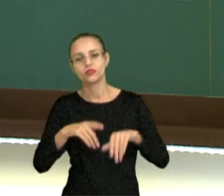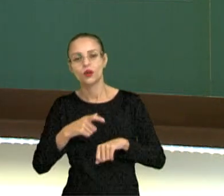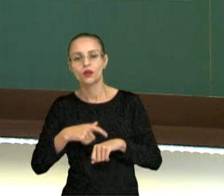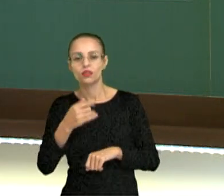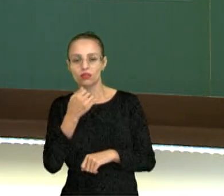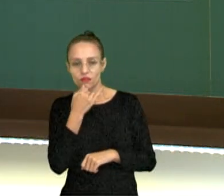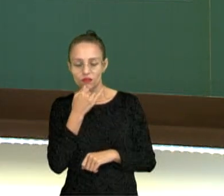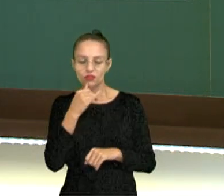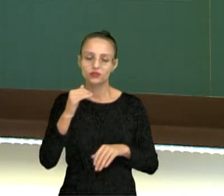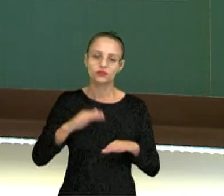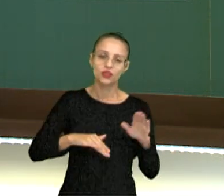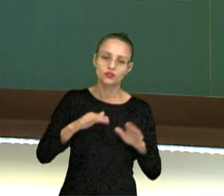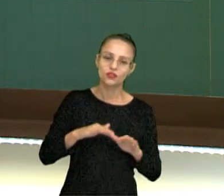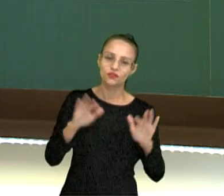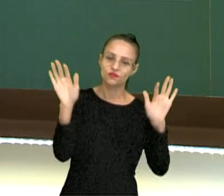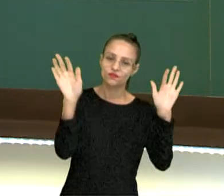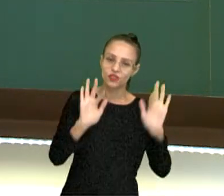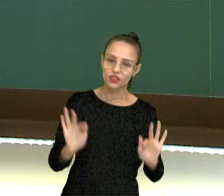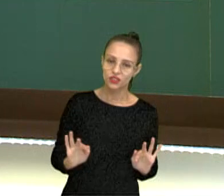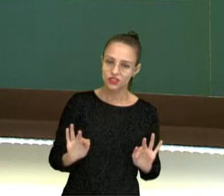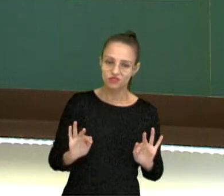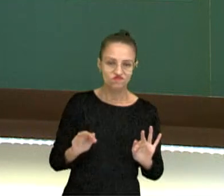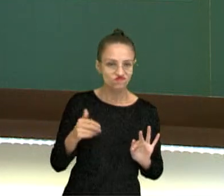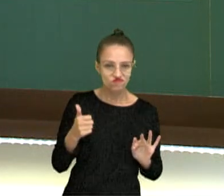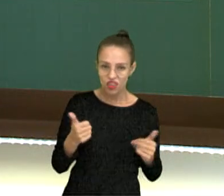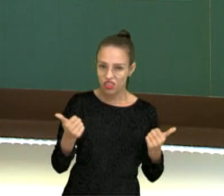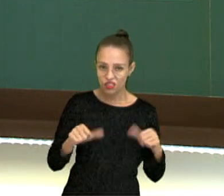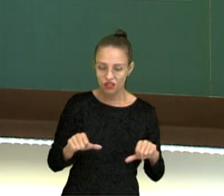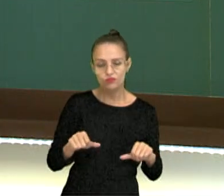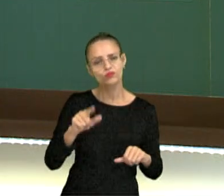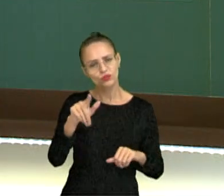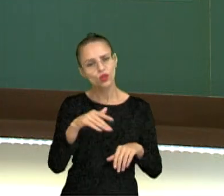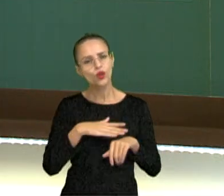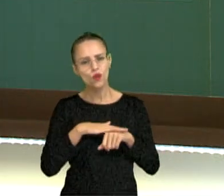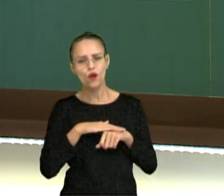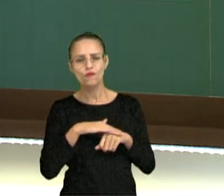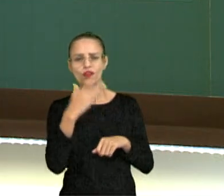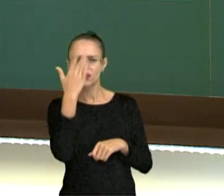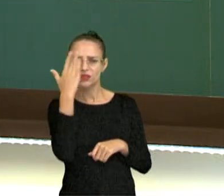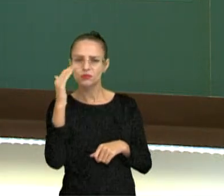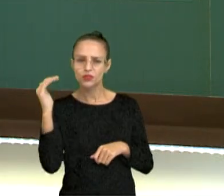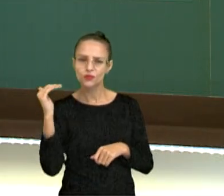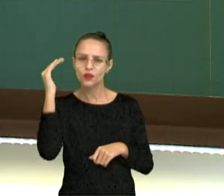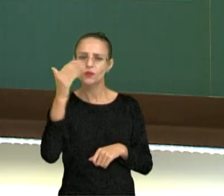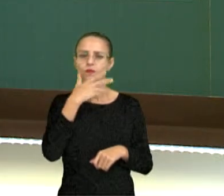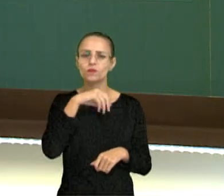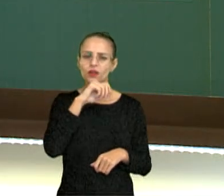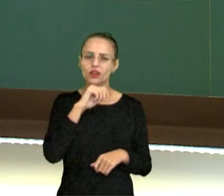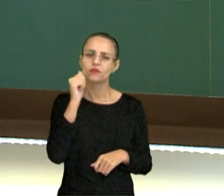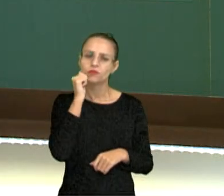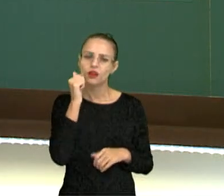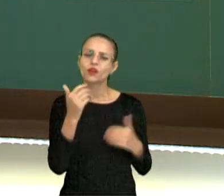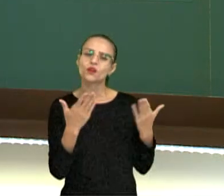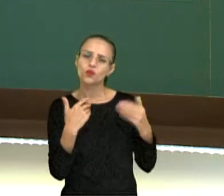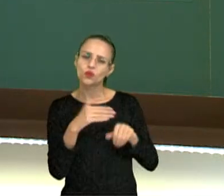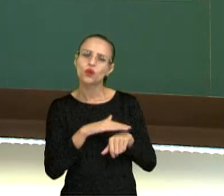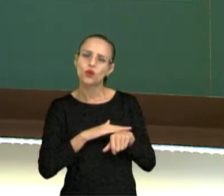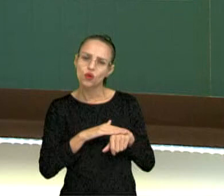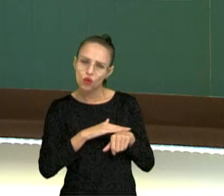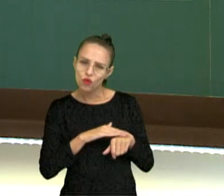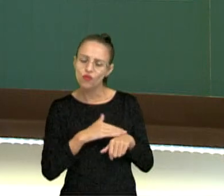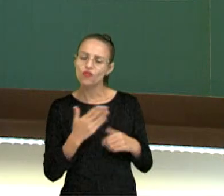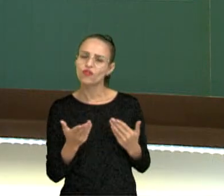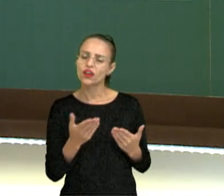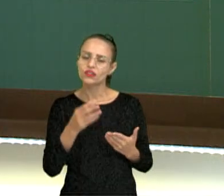ora se sente feliz, não se sinta bem, converse com o adulto, converse com o seu pai, converse com a sua mãe,